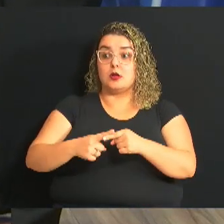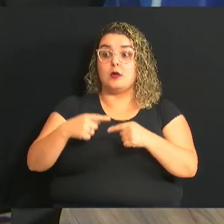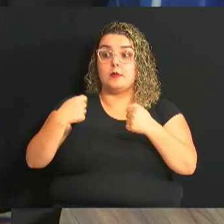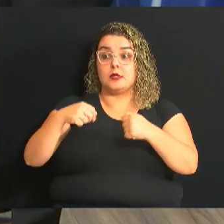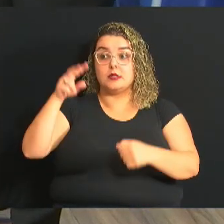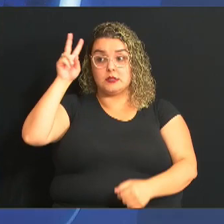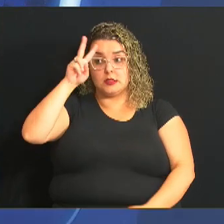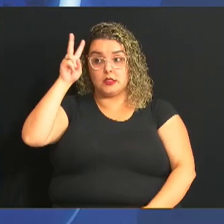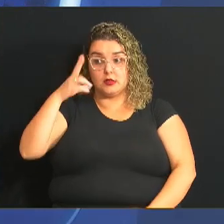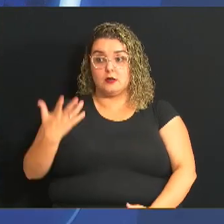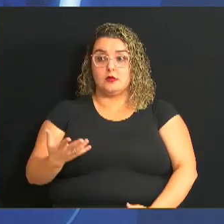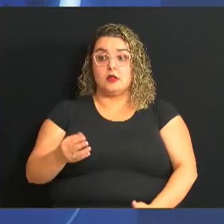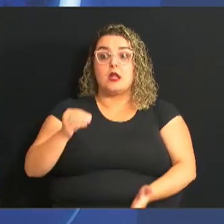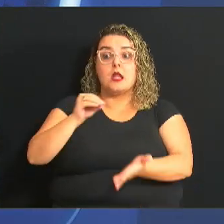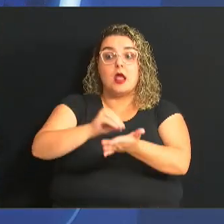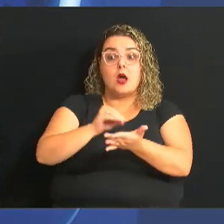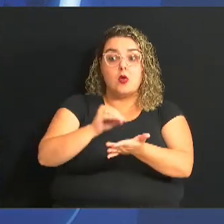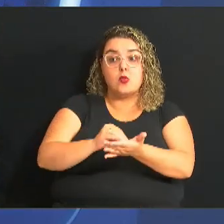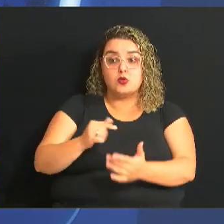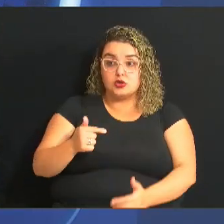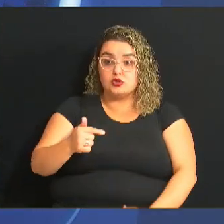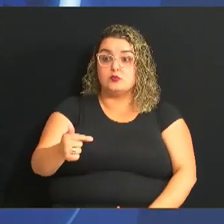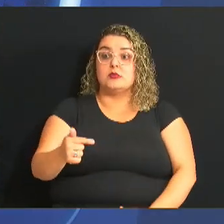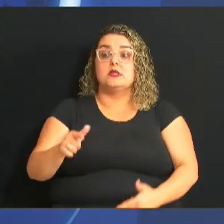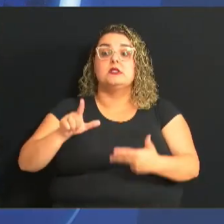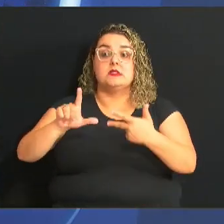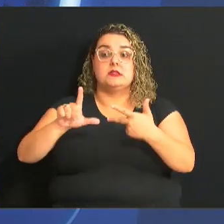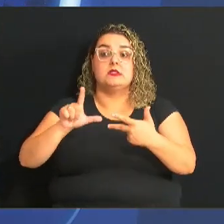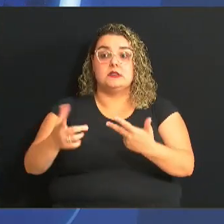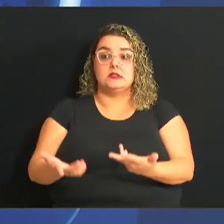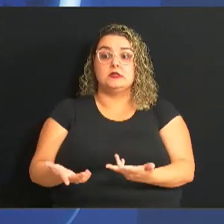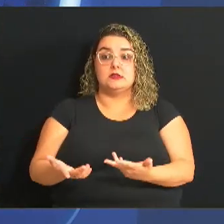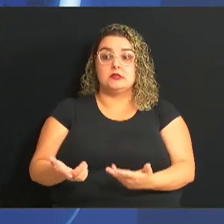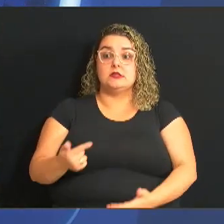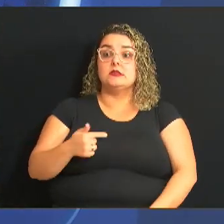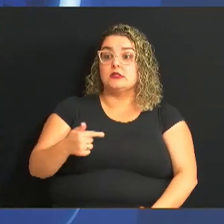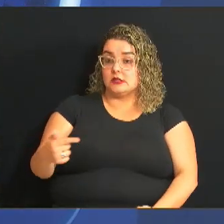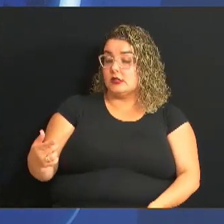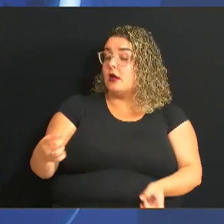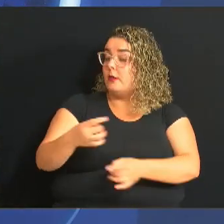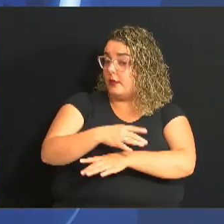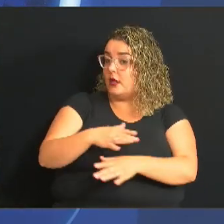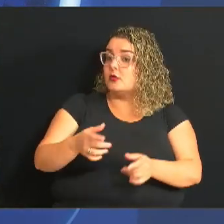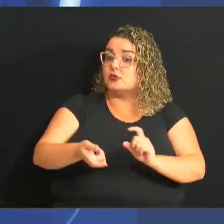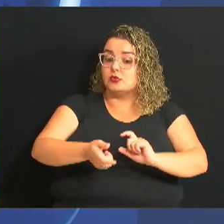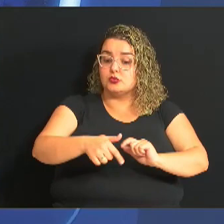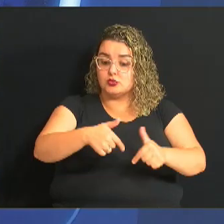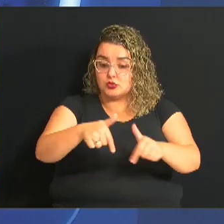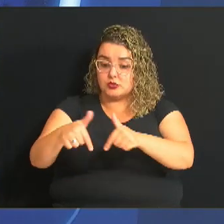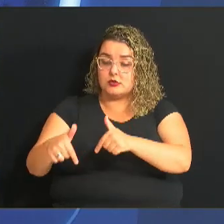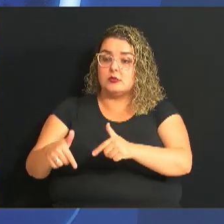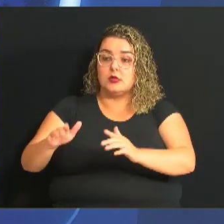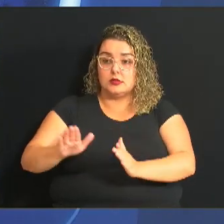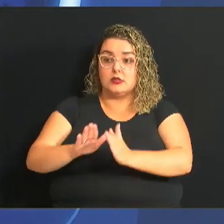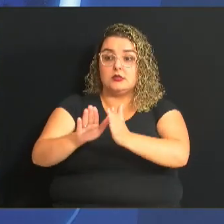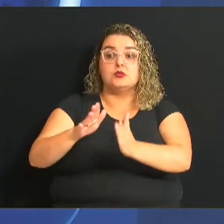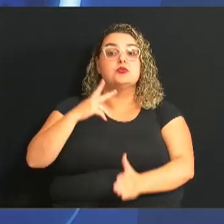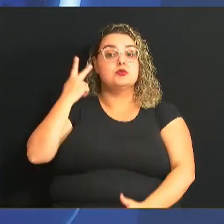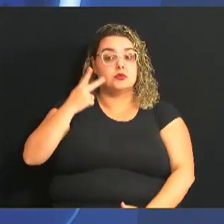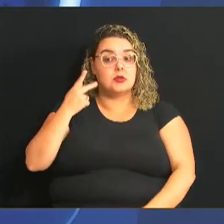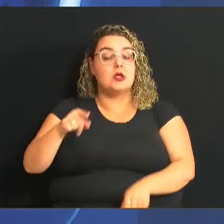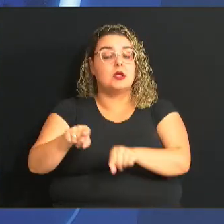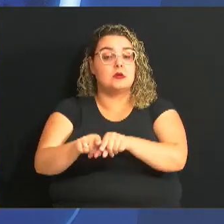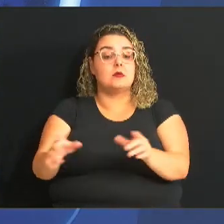que nós estamos na última semana legislativa, semana em que se encerram os trabalhos das frentes parlamentares e também das